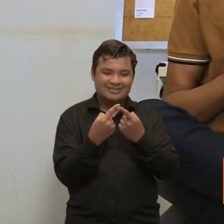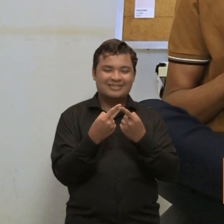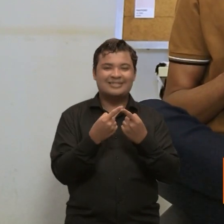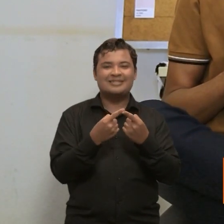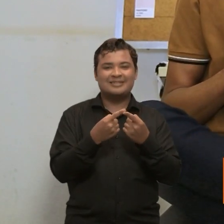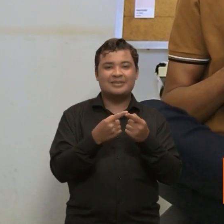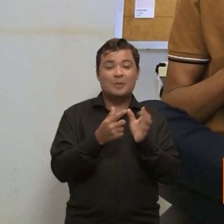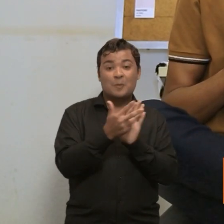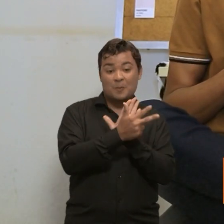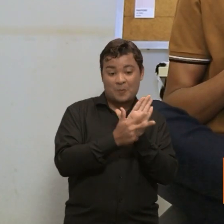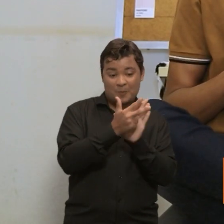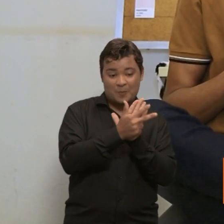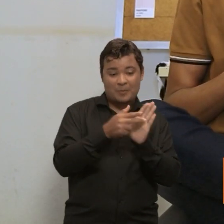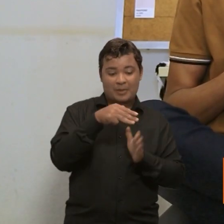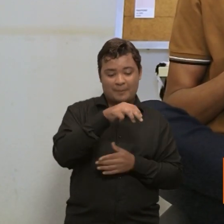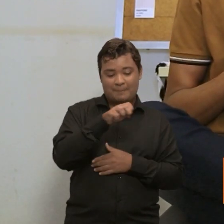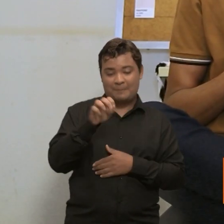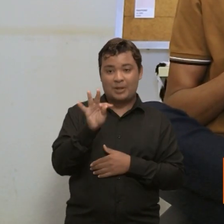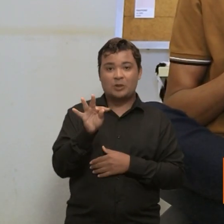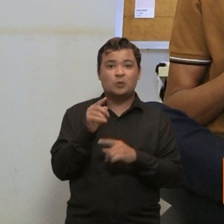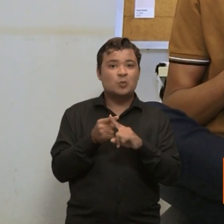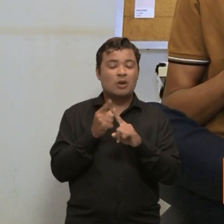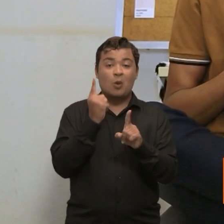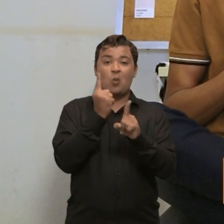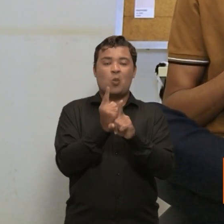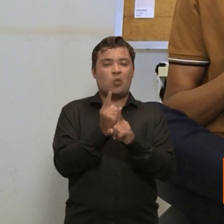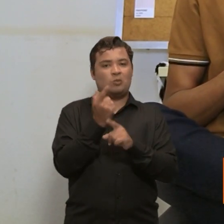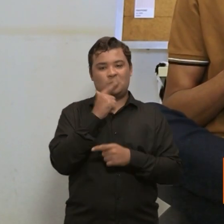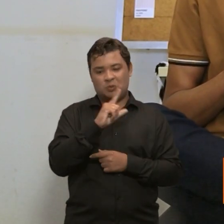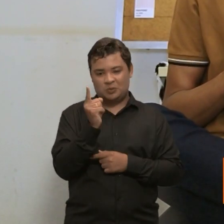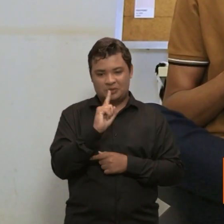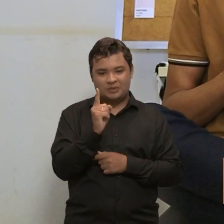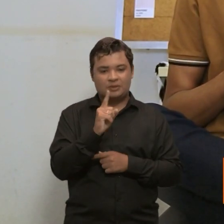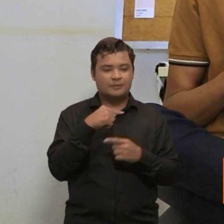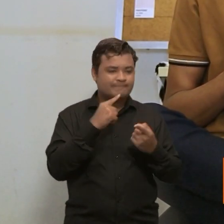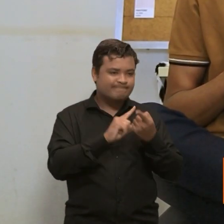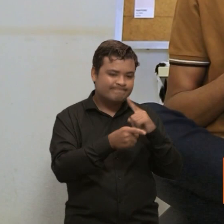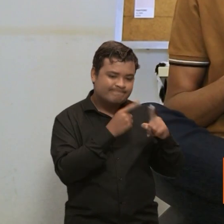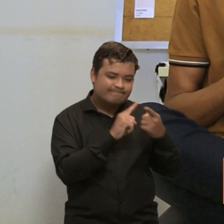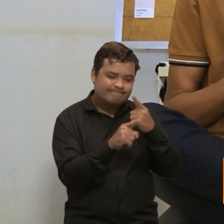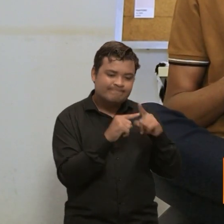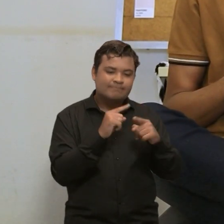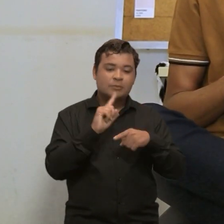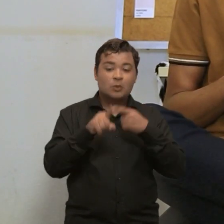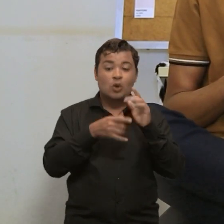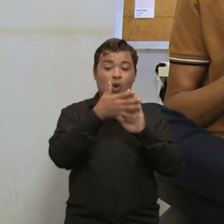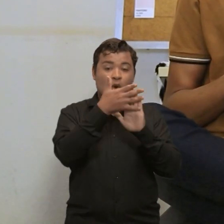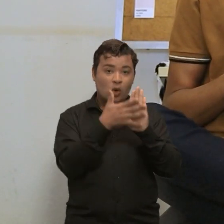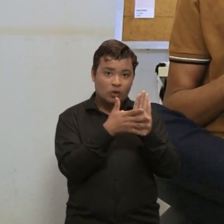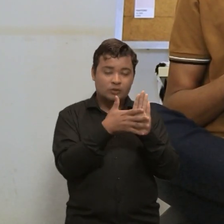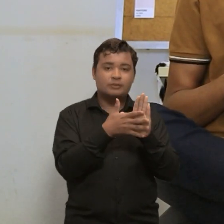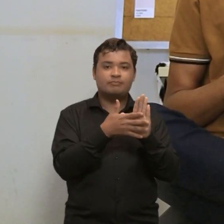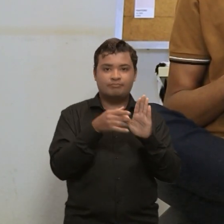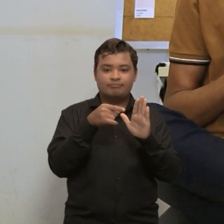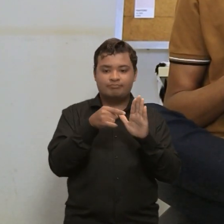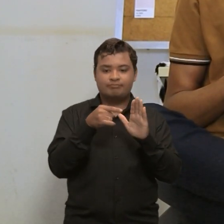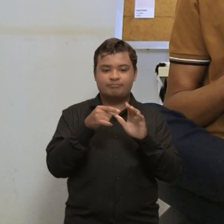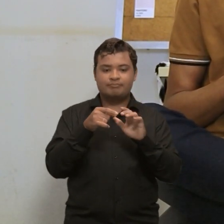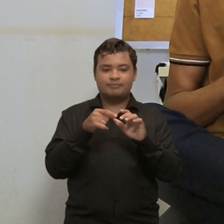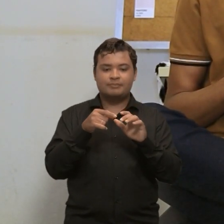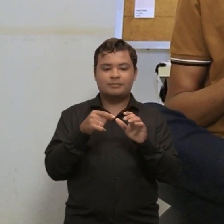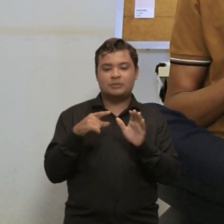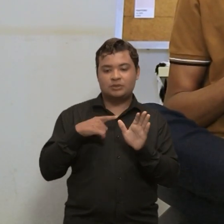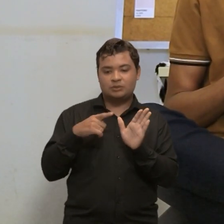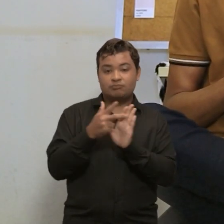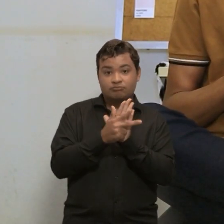não tinha como se encontrar sempre, então a gente fazia essas considerações e editava o roteiro, né? A gente usava o Google